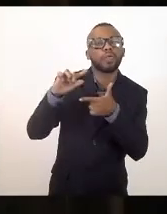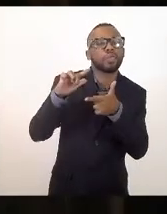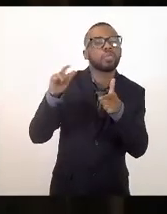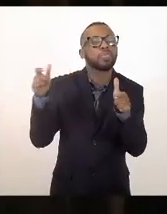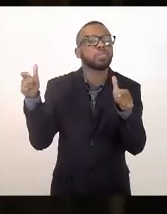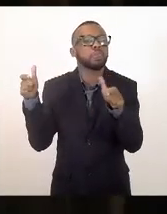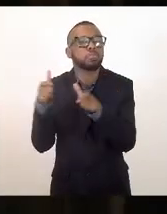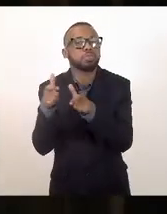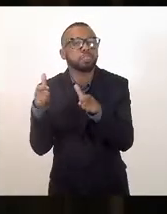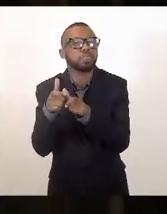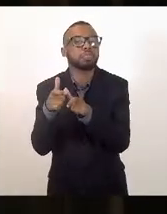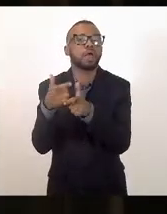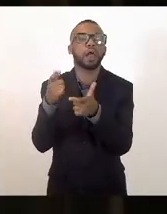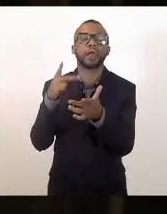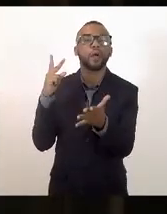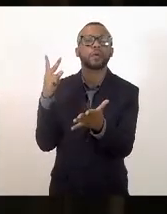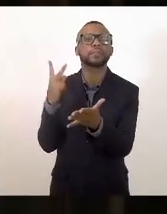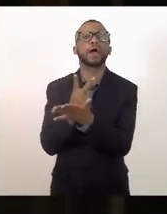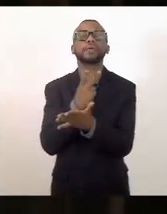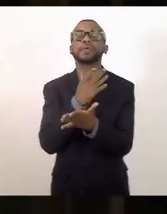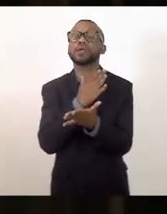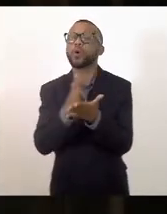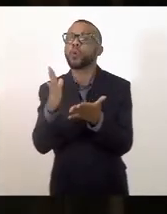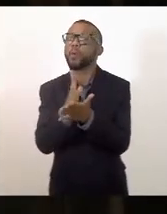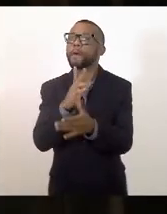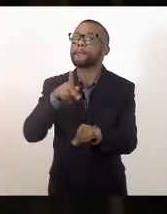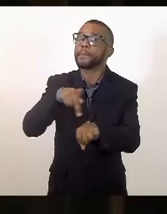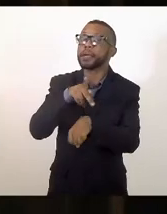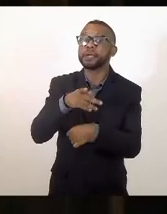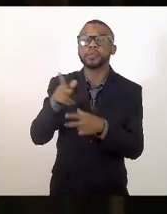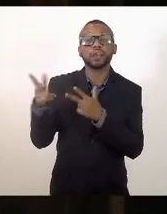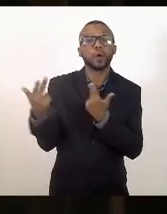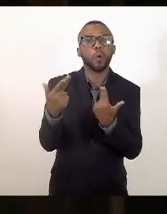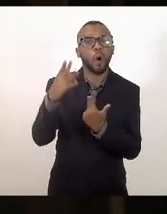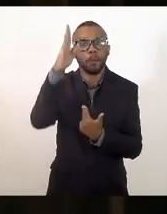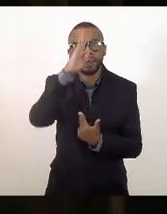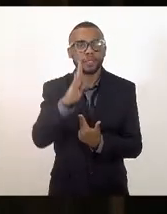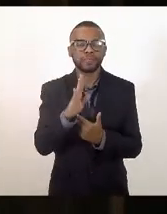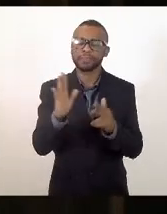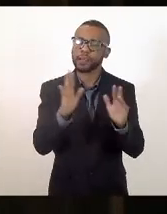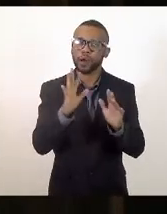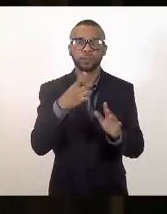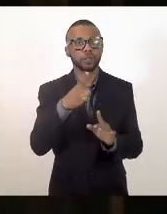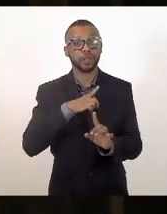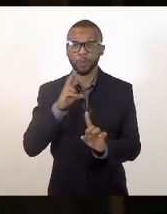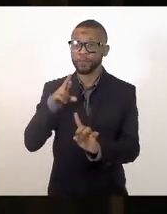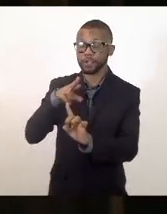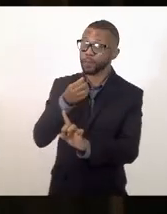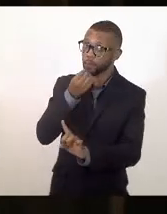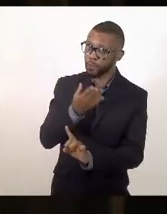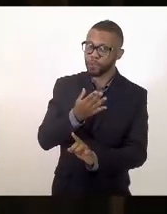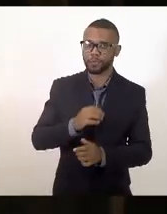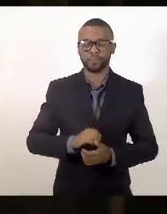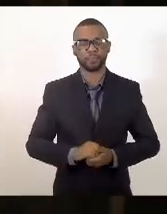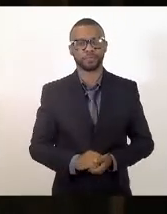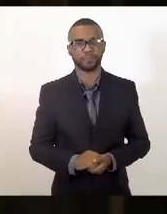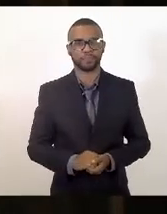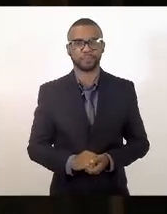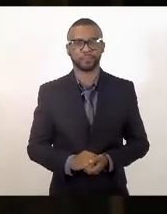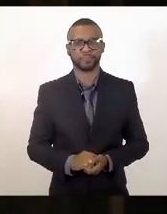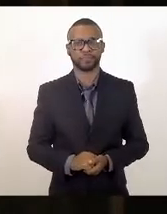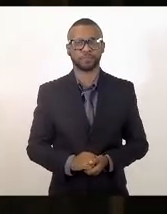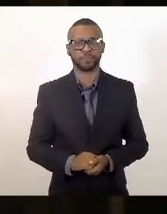que acontece em alguns países como o Brasil. Não, tem algumas boas referências. Bom, eu gostaria de